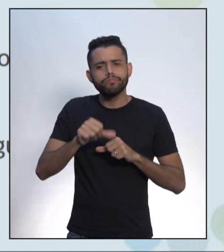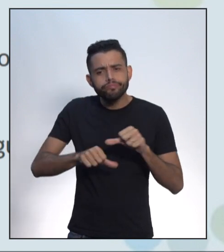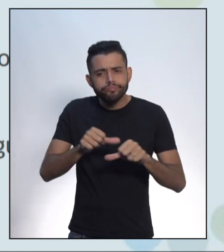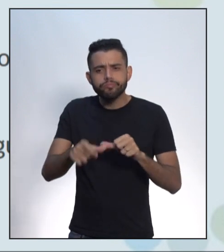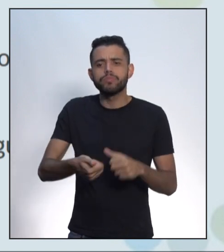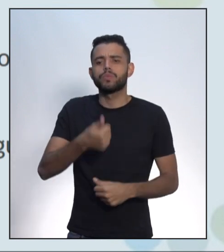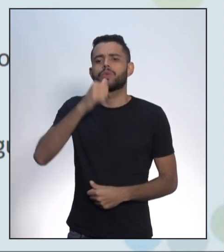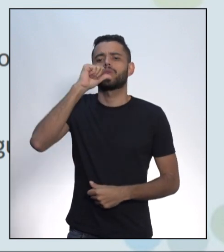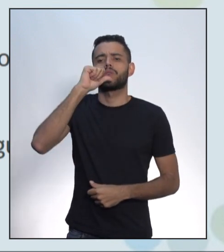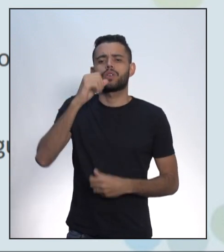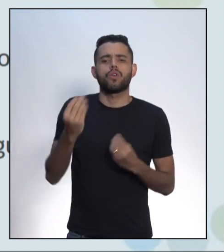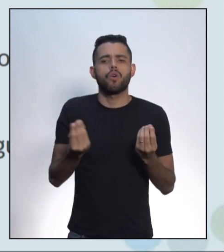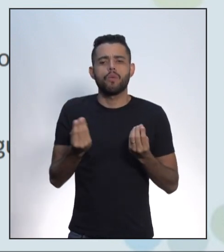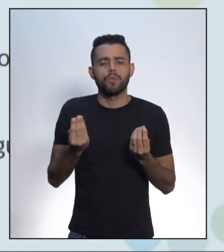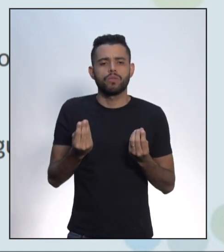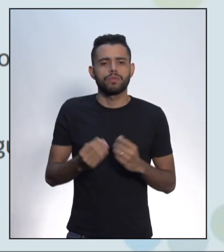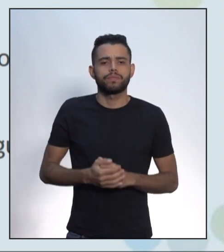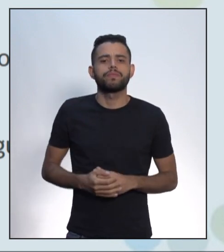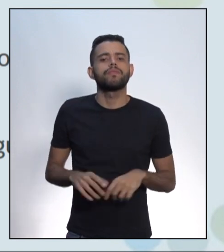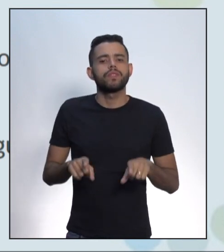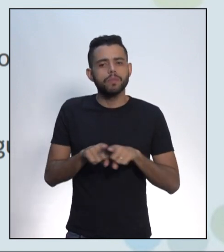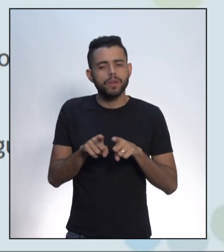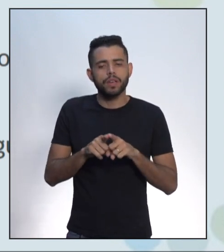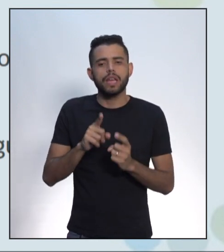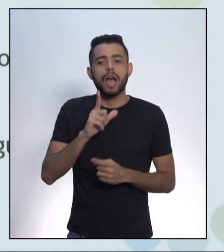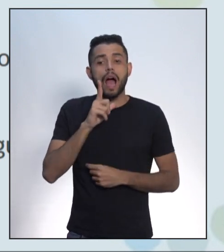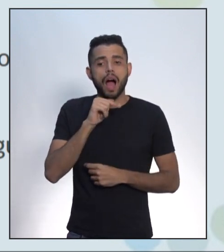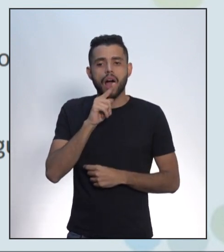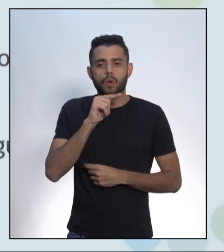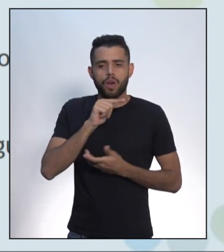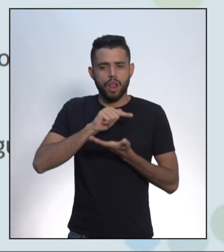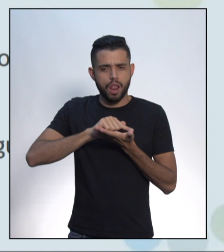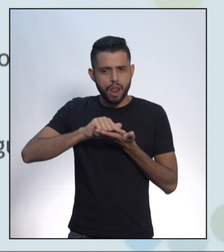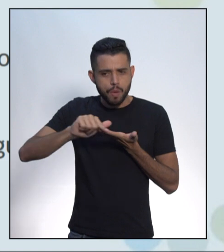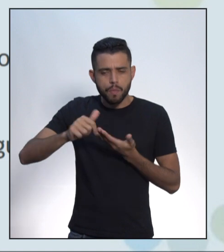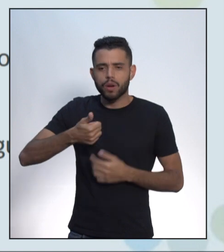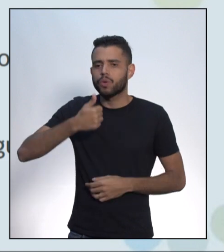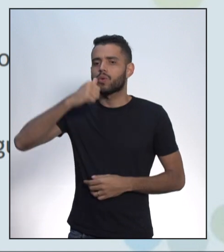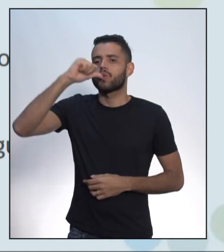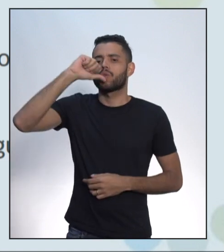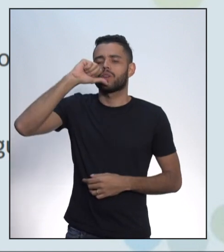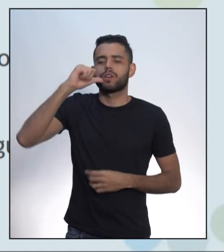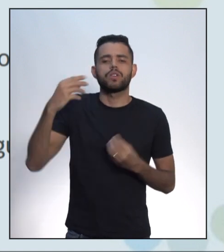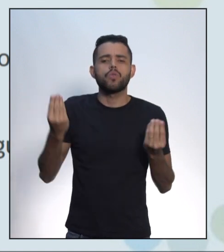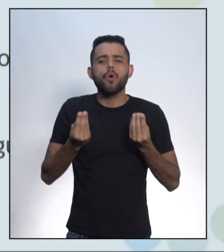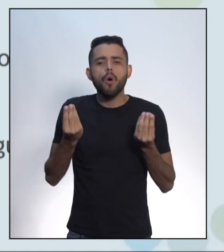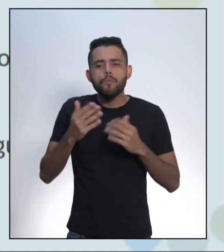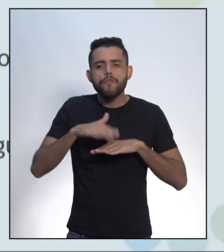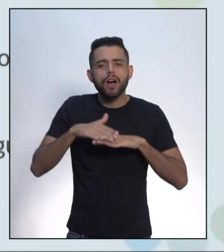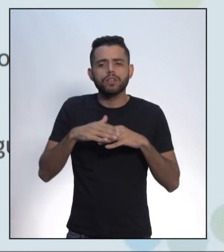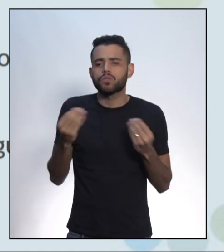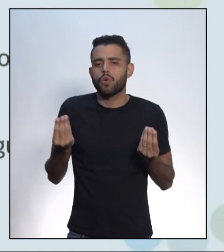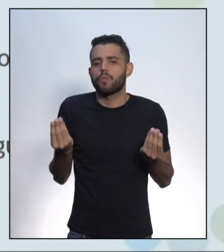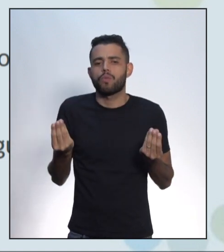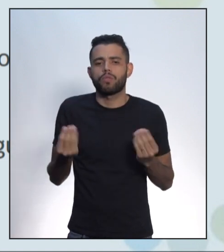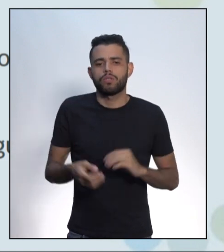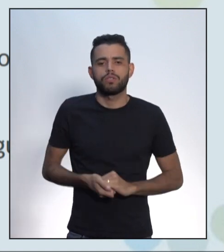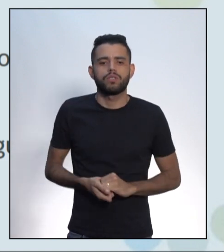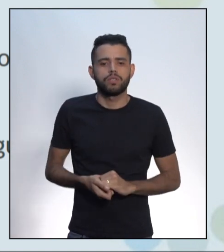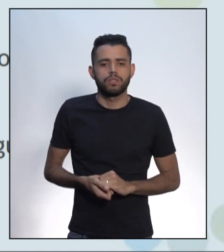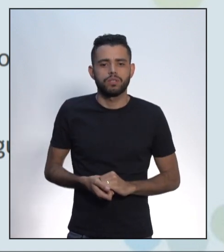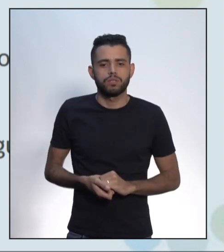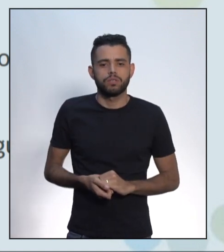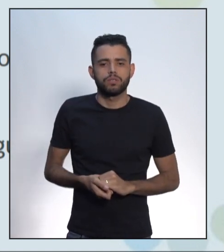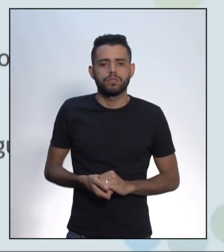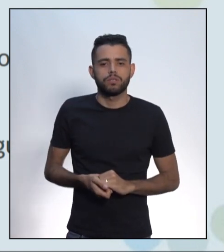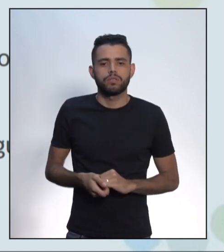é necessário fazer para obter a água limpa para o nosso consumo, e também como vamos construir